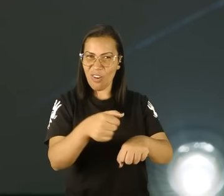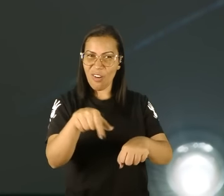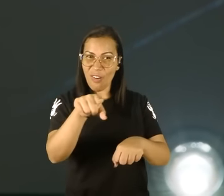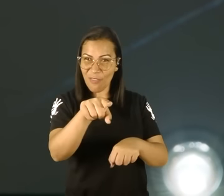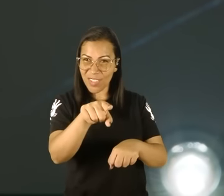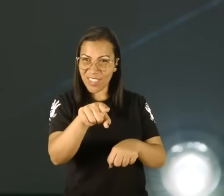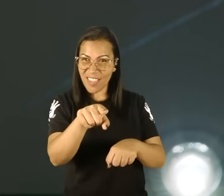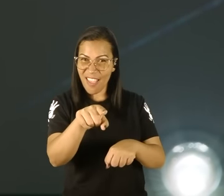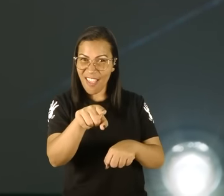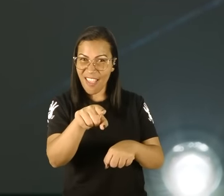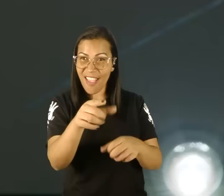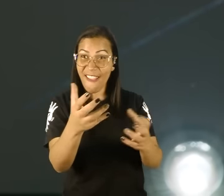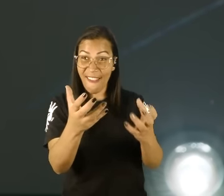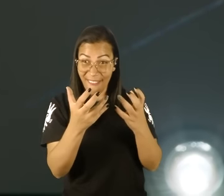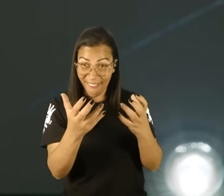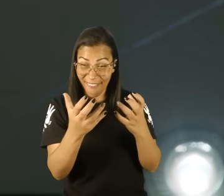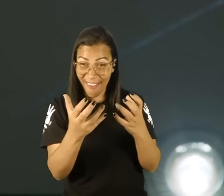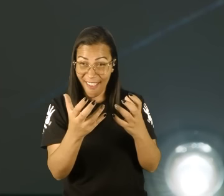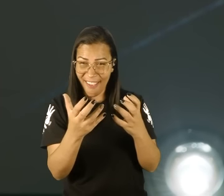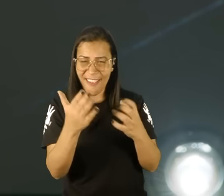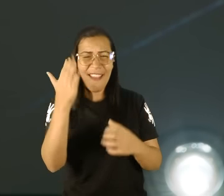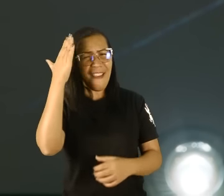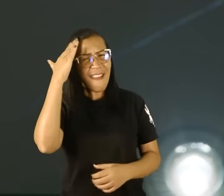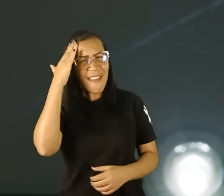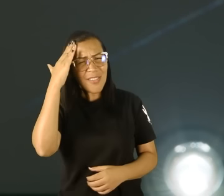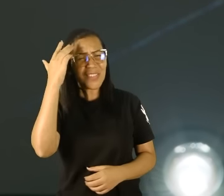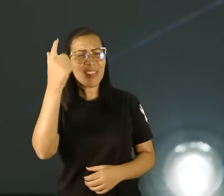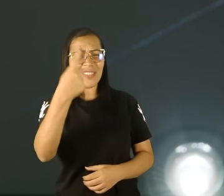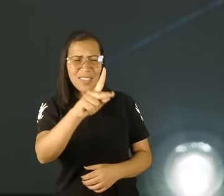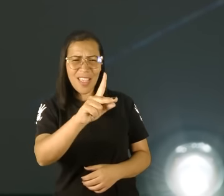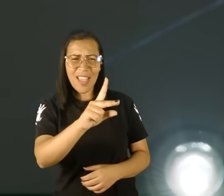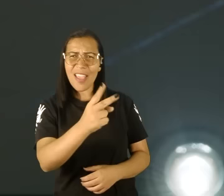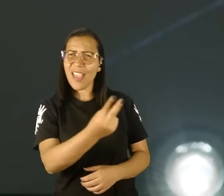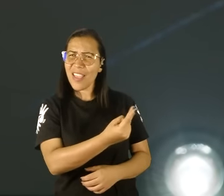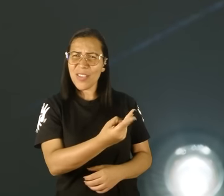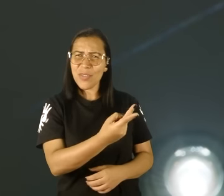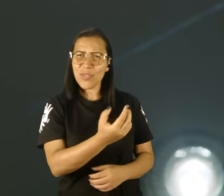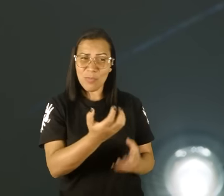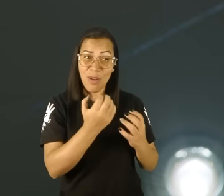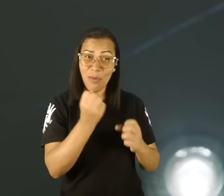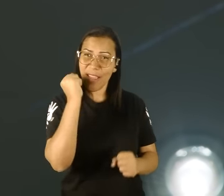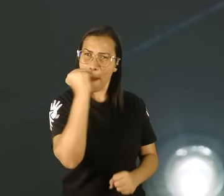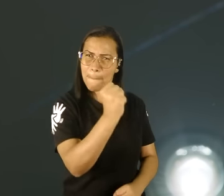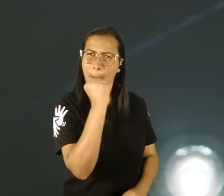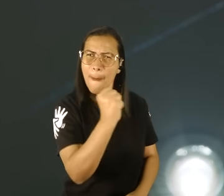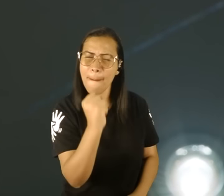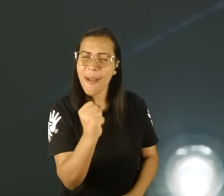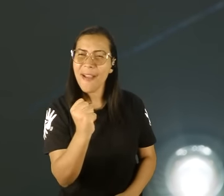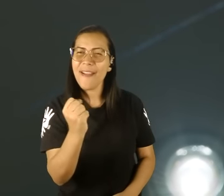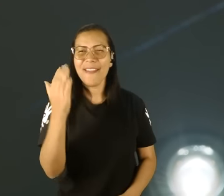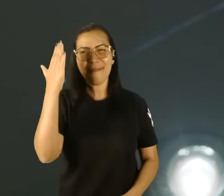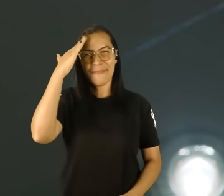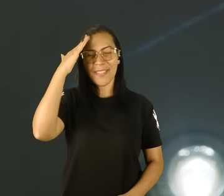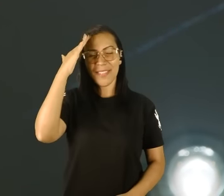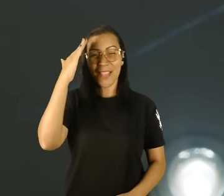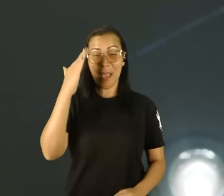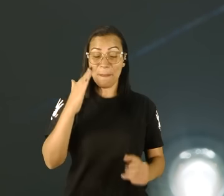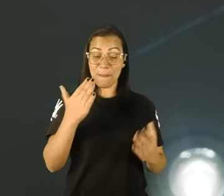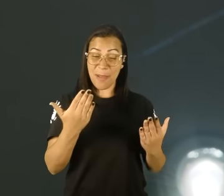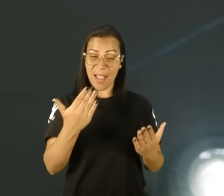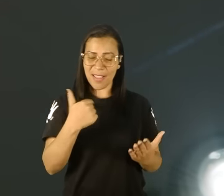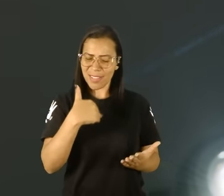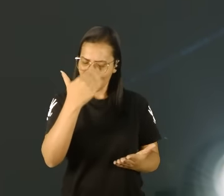Deus fala para ele: se você estiver num monte, olha para cima e lembra de quem é o sonho. Se você estiver num vale, olha para cima e lembra de